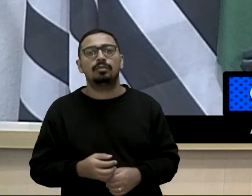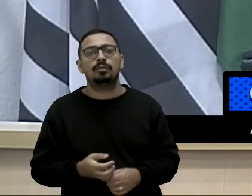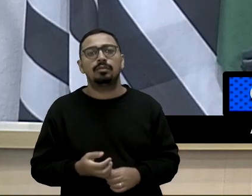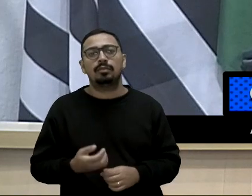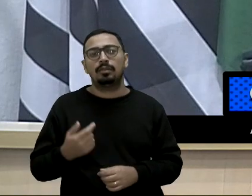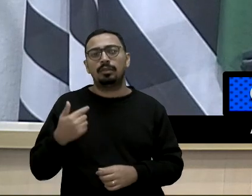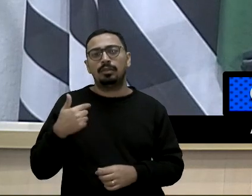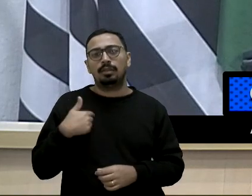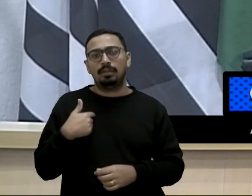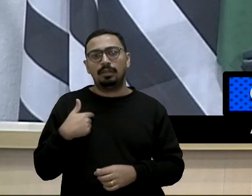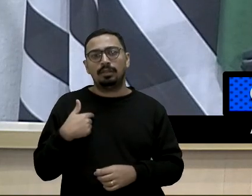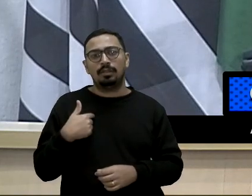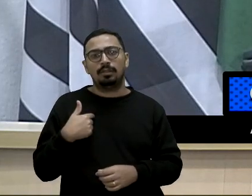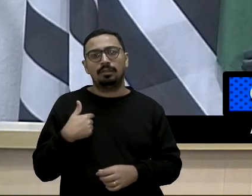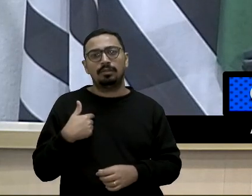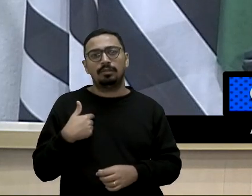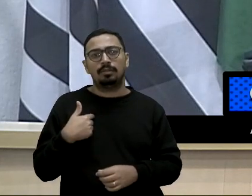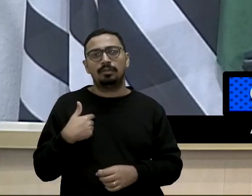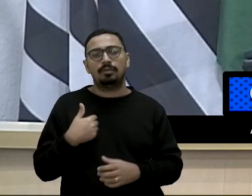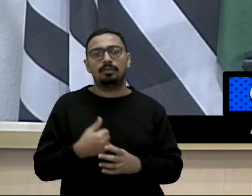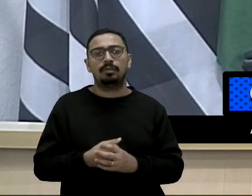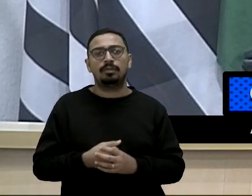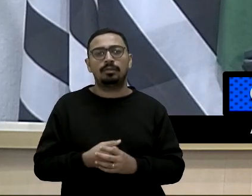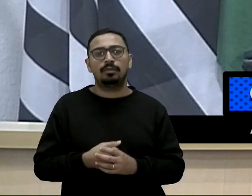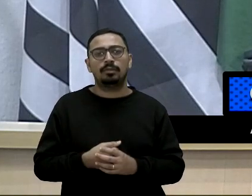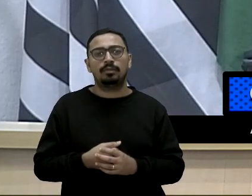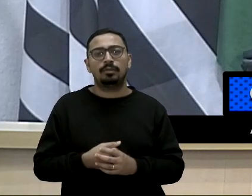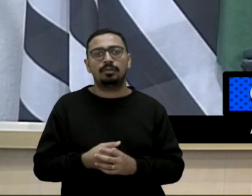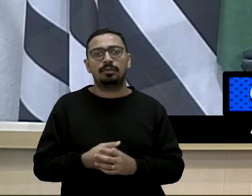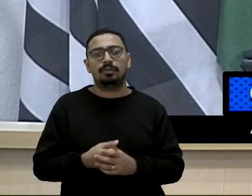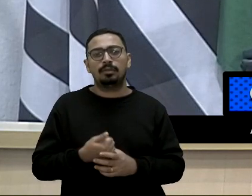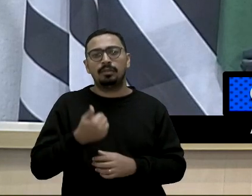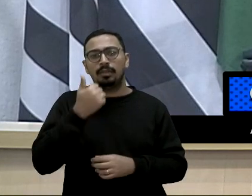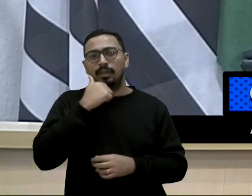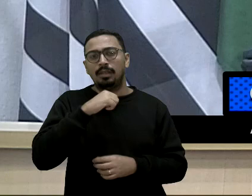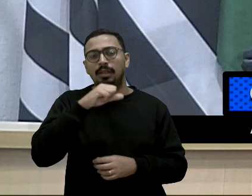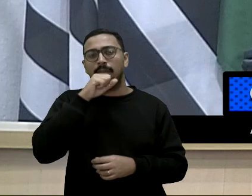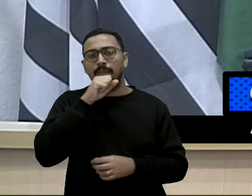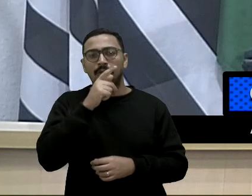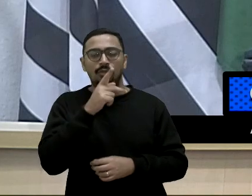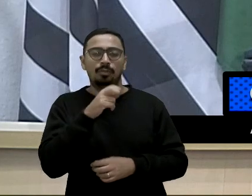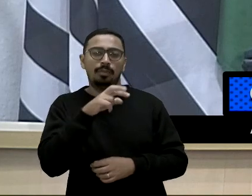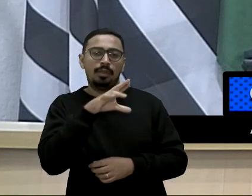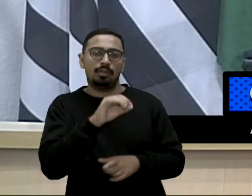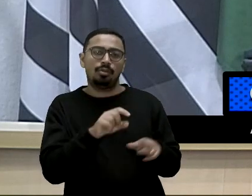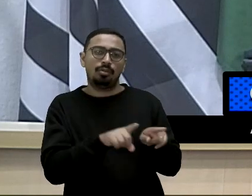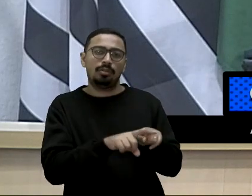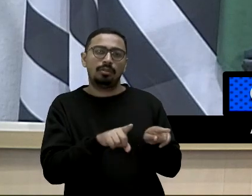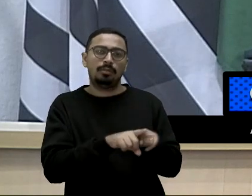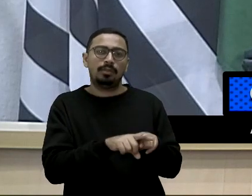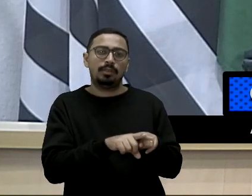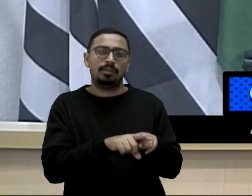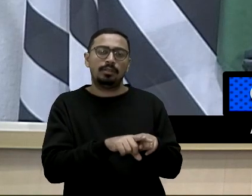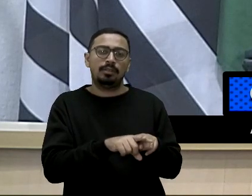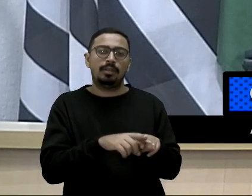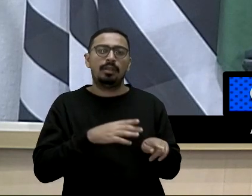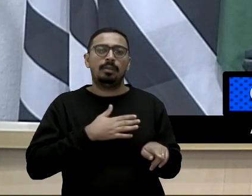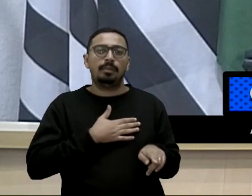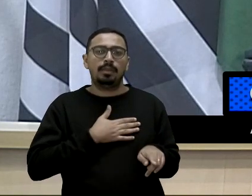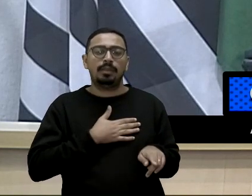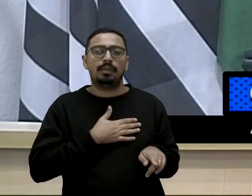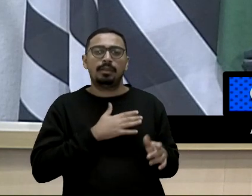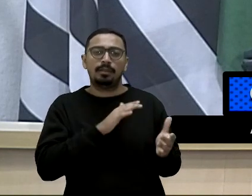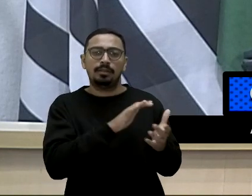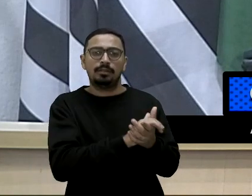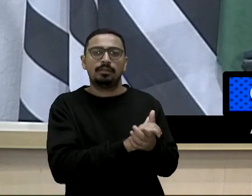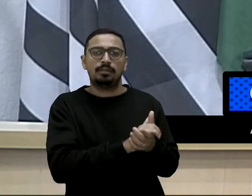minha parceira, que é a mãe do Pedro, que é nosso filho hoje. E, assim, tinha